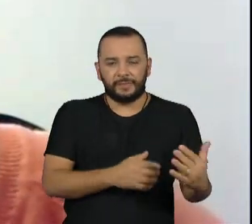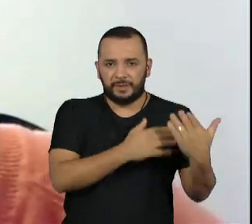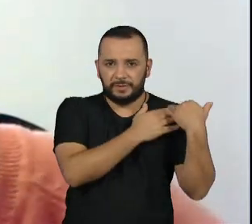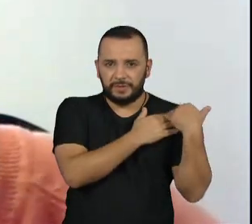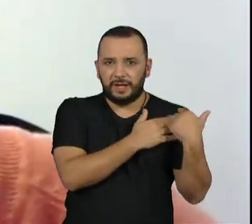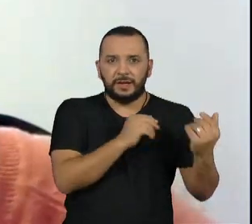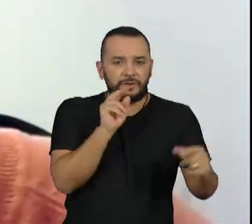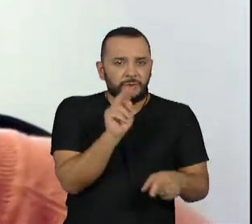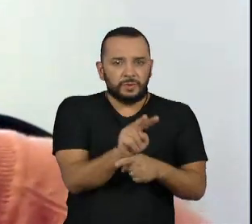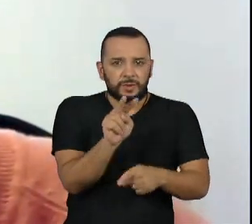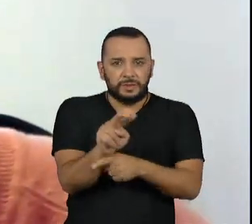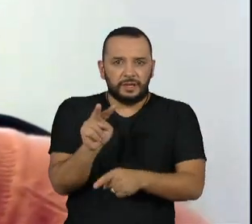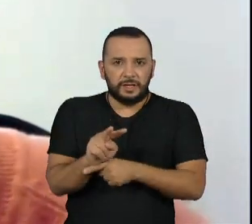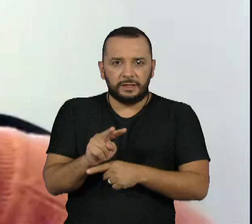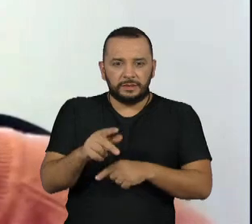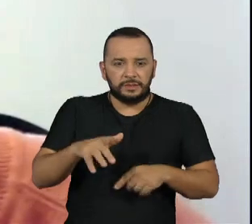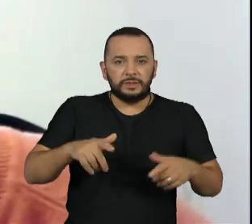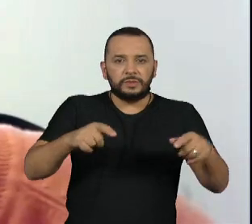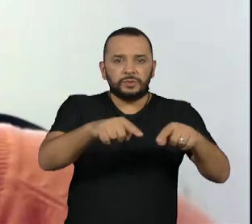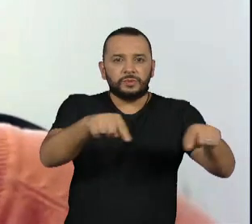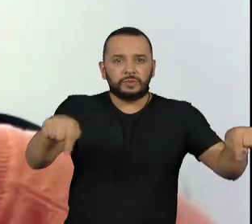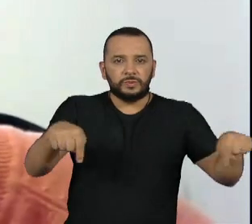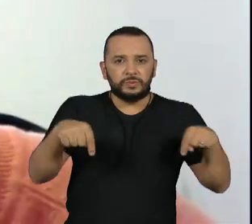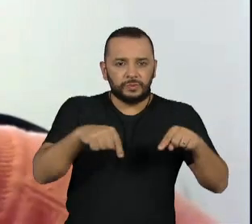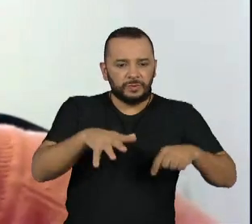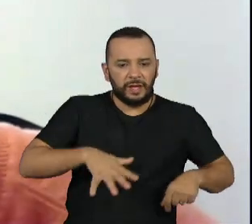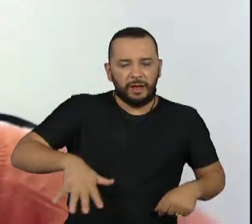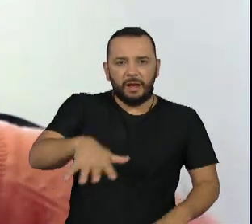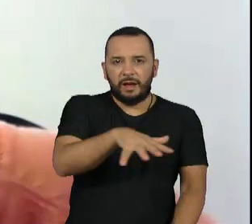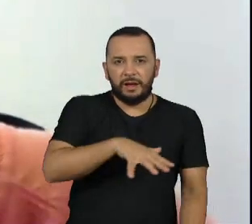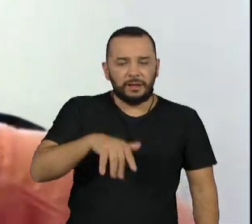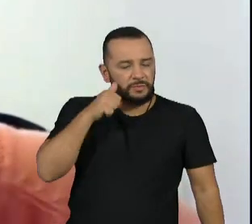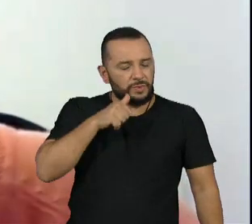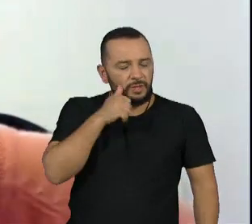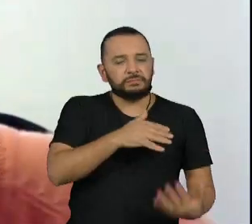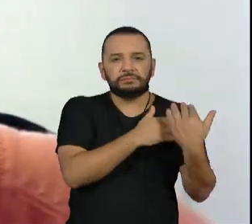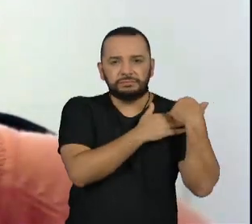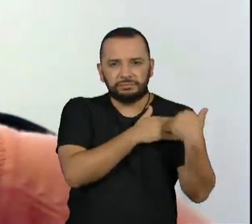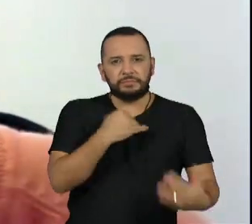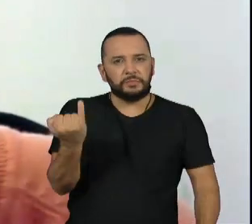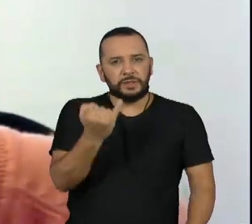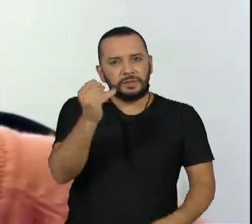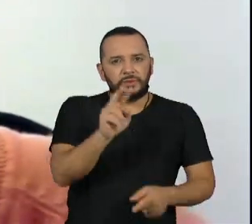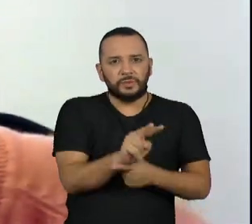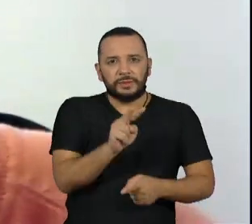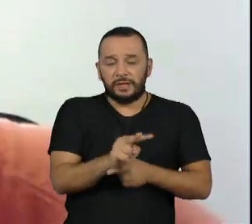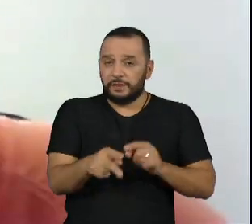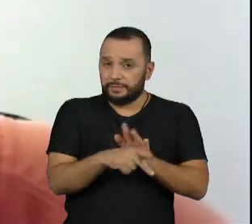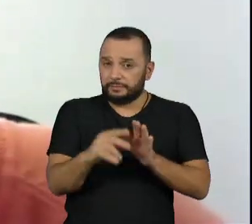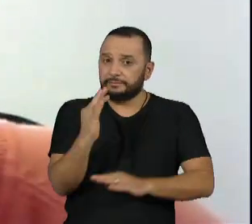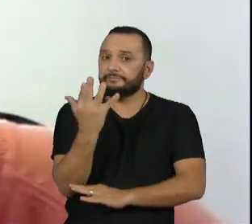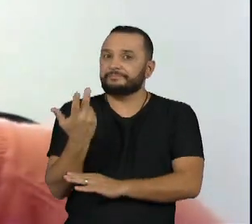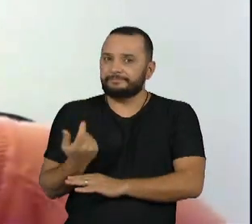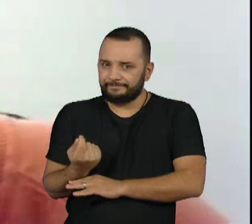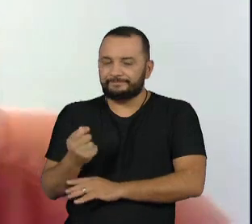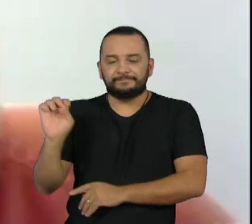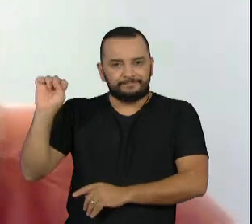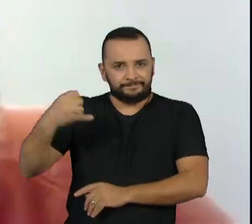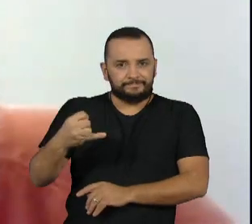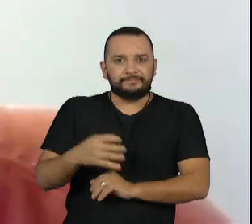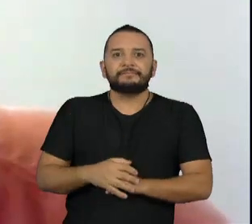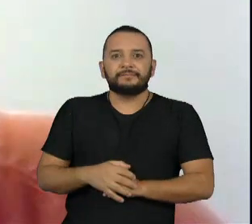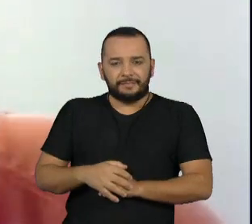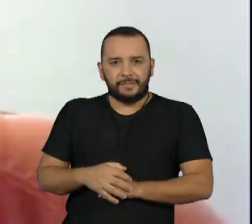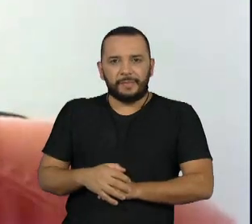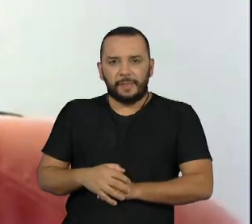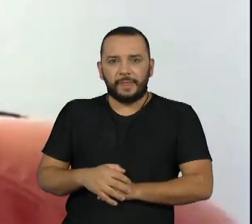pela reprodução desses territórios. Então, as mulheres têm um papel importantíssimo na conservação do Cerrado. Elas fazem